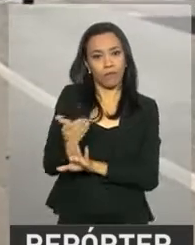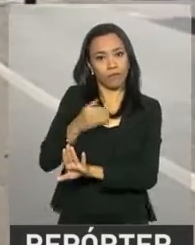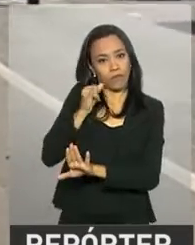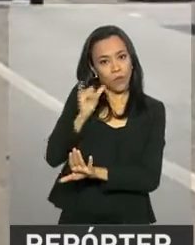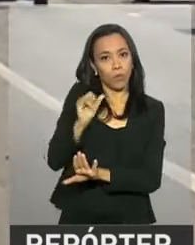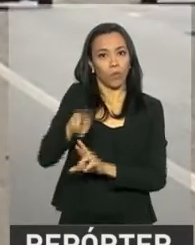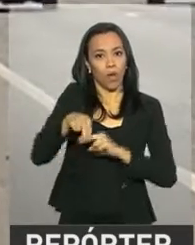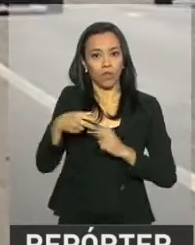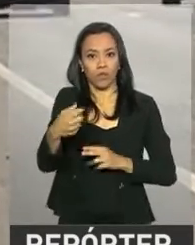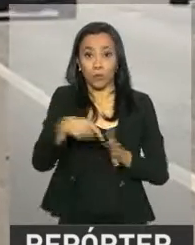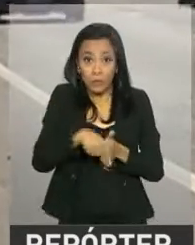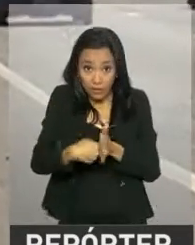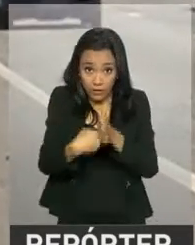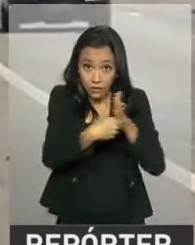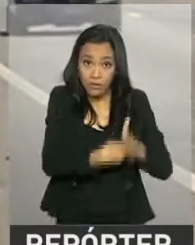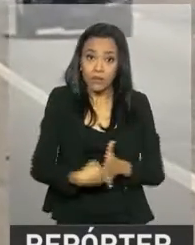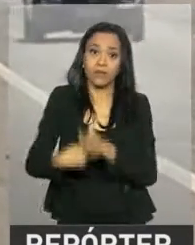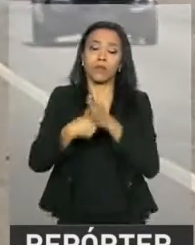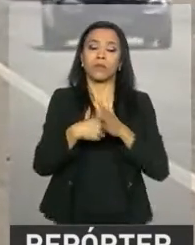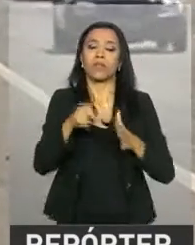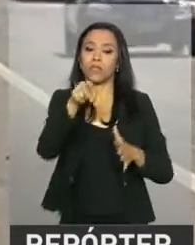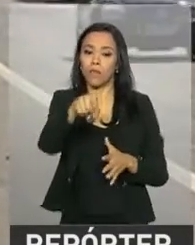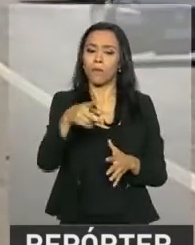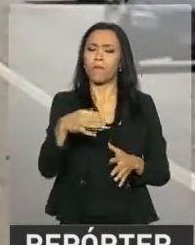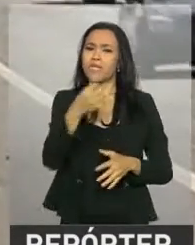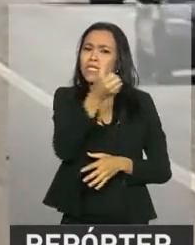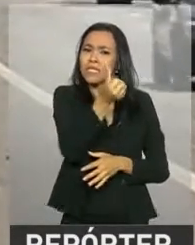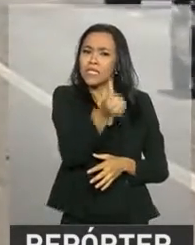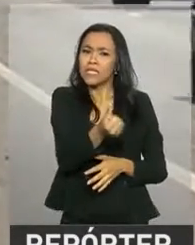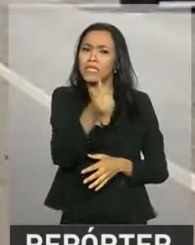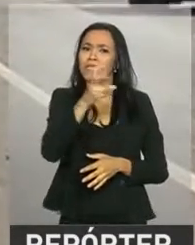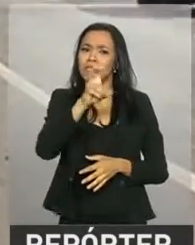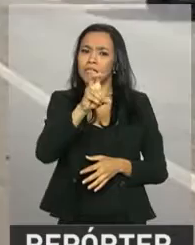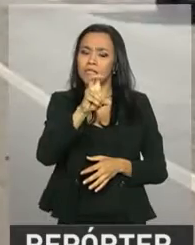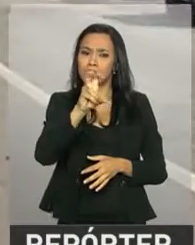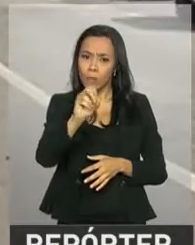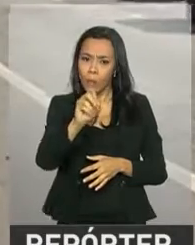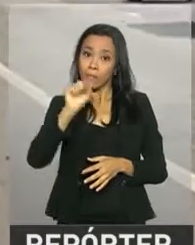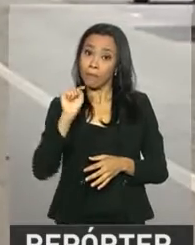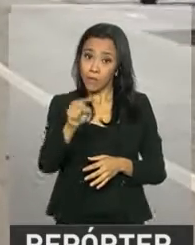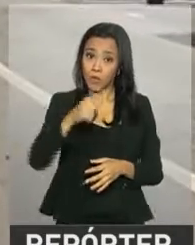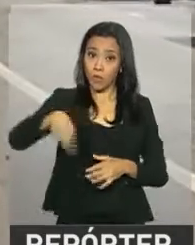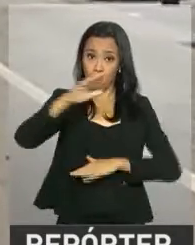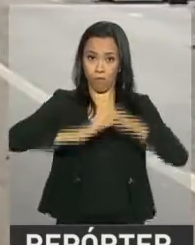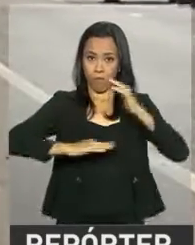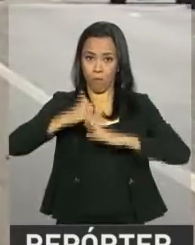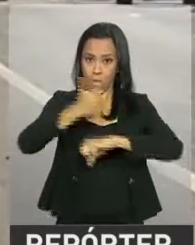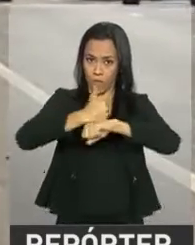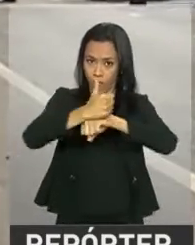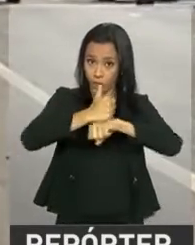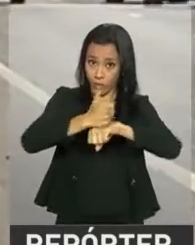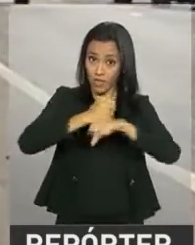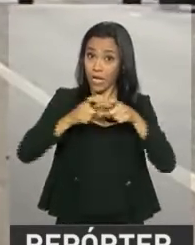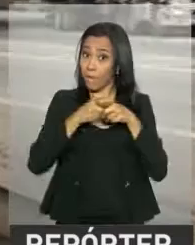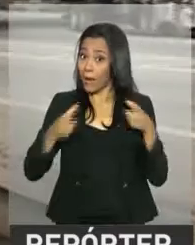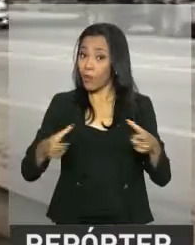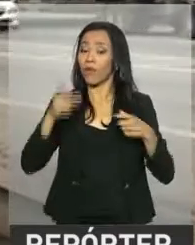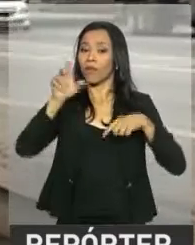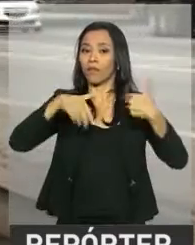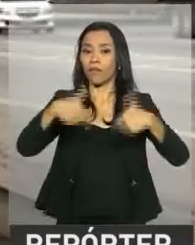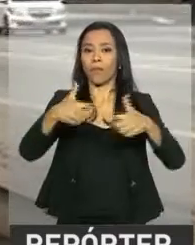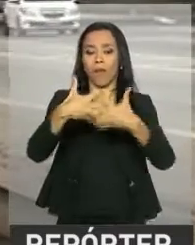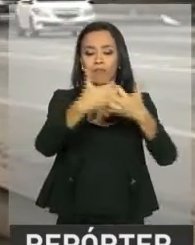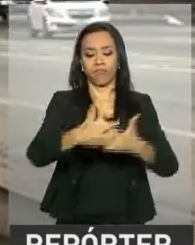instituto de tecnologia para o trânsito seguro 650 mil motoristas profissionais a maior parte caminhoneiros